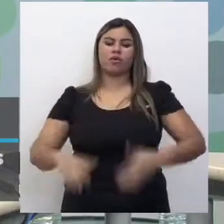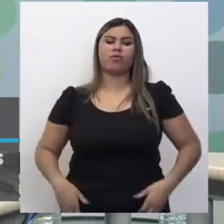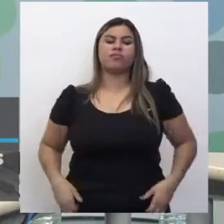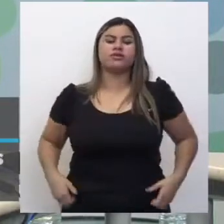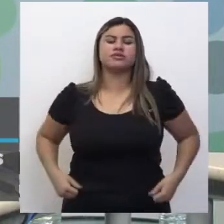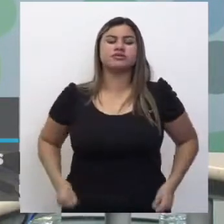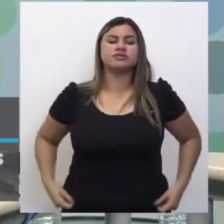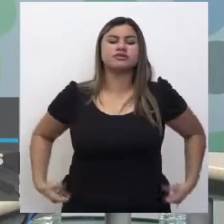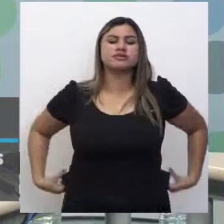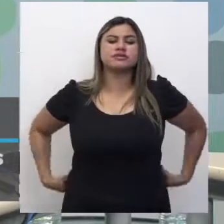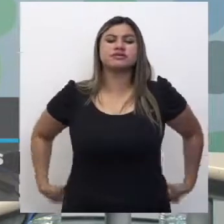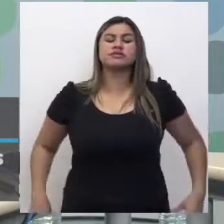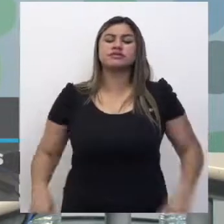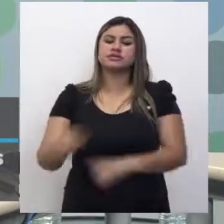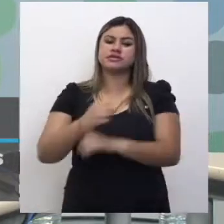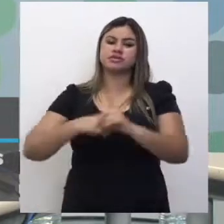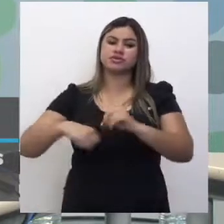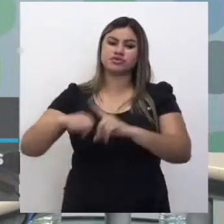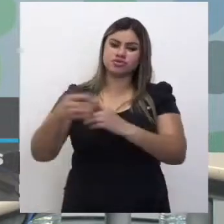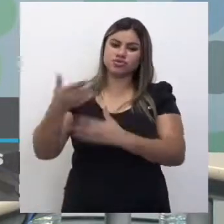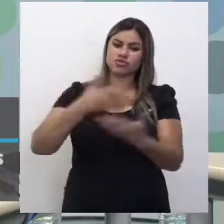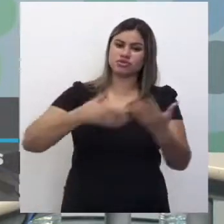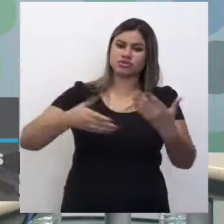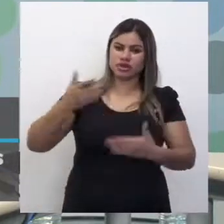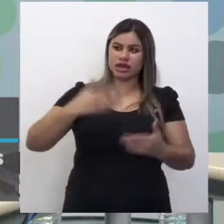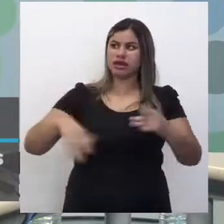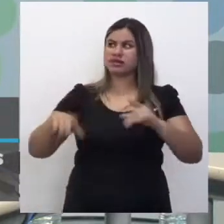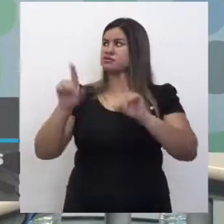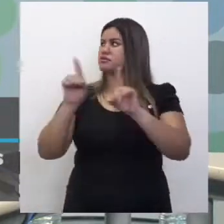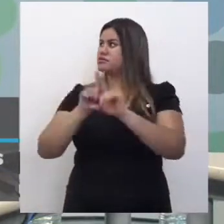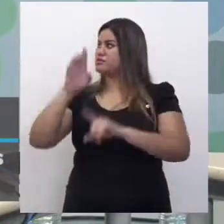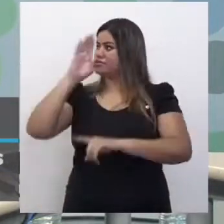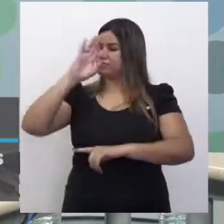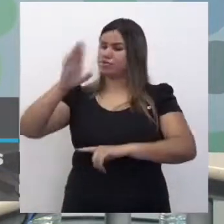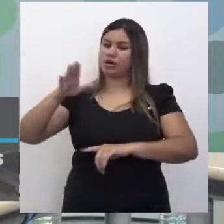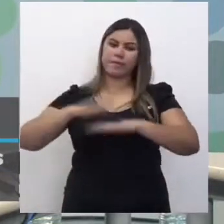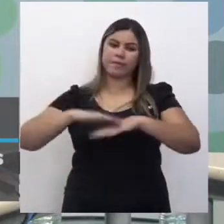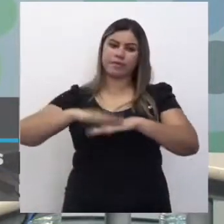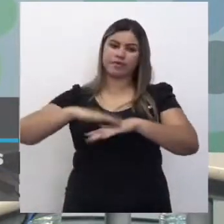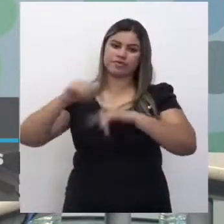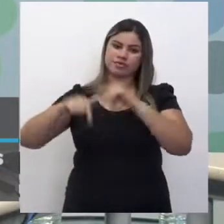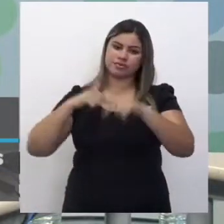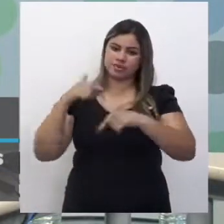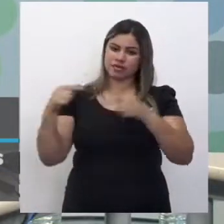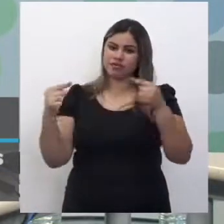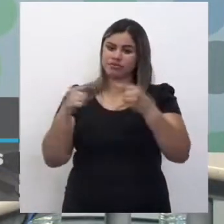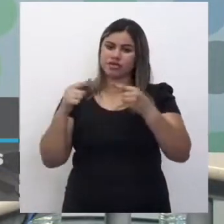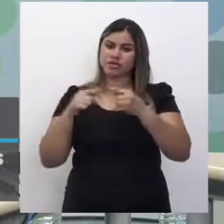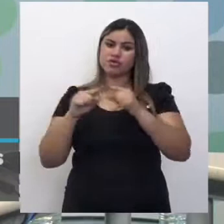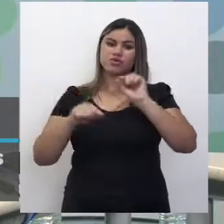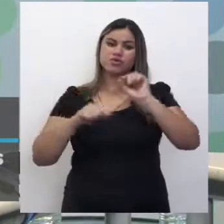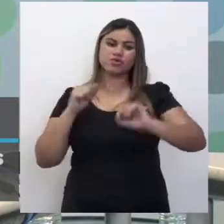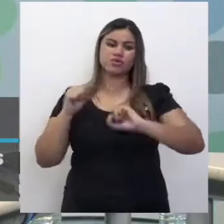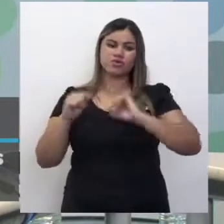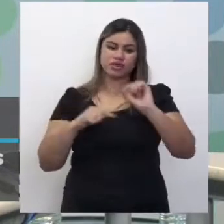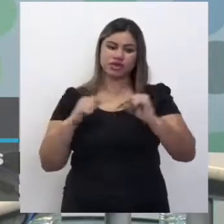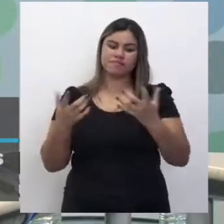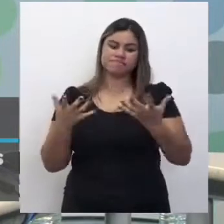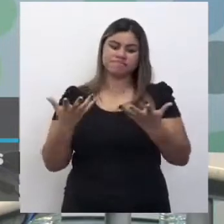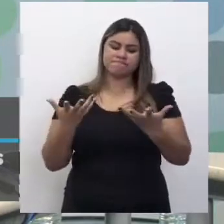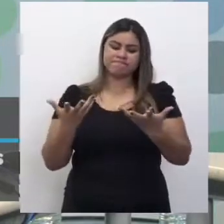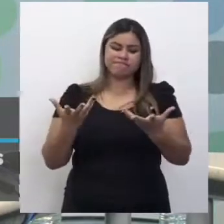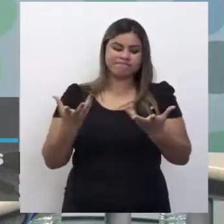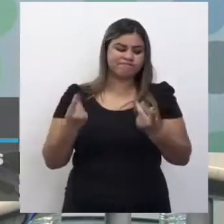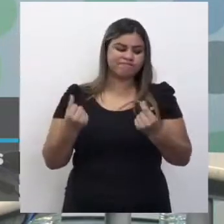relações sociais e das relações, principalmente com esses trabalhadores, elas se perpetuaram numa situação